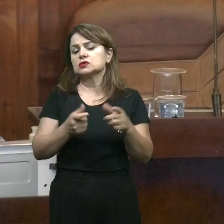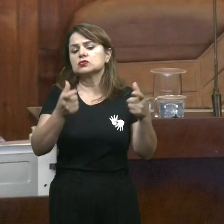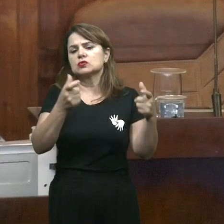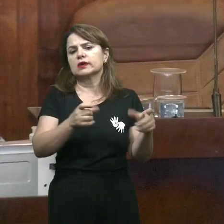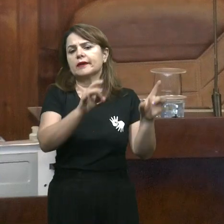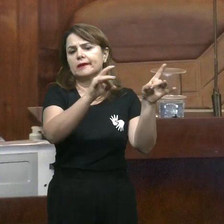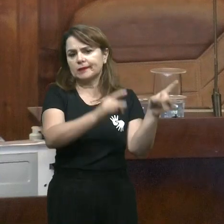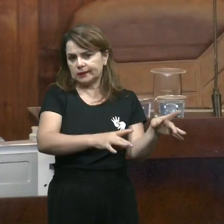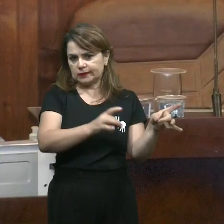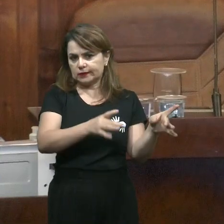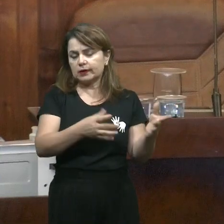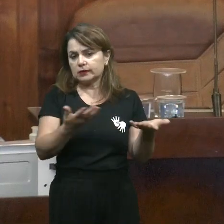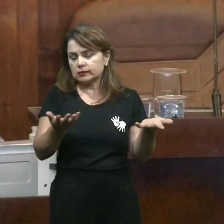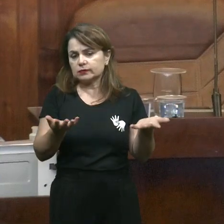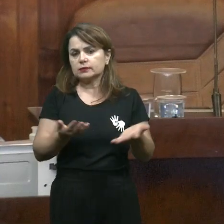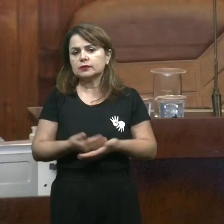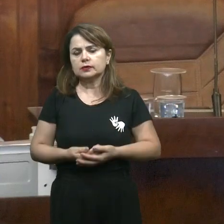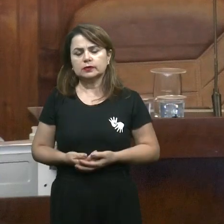poder público.